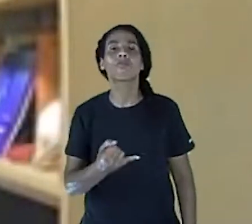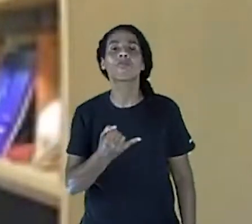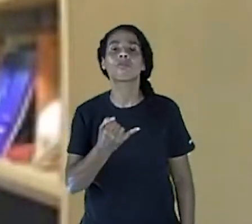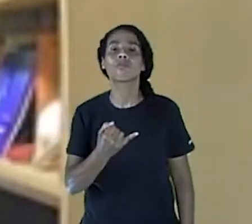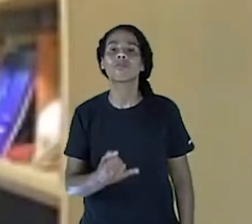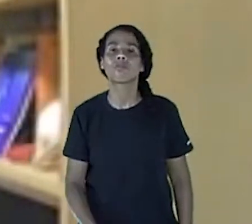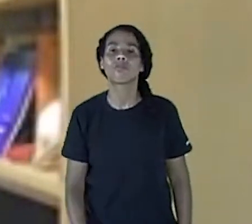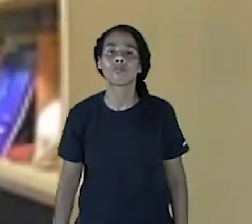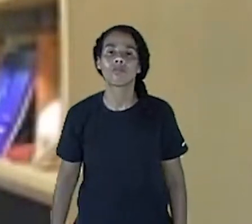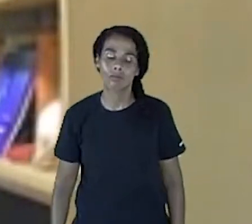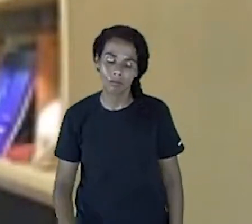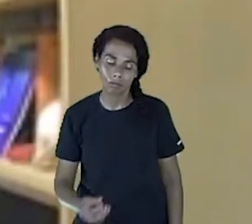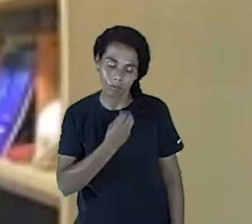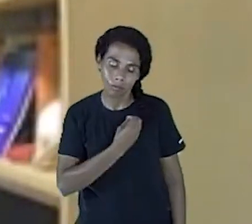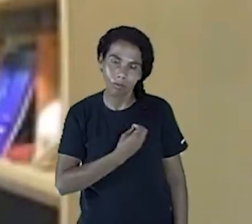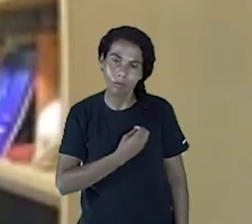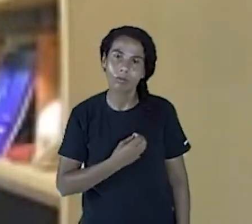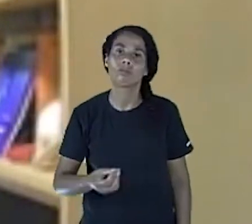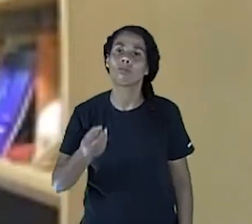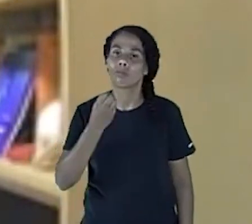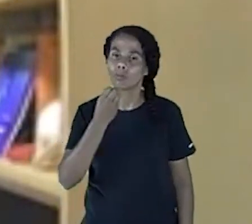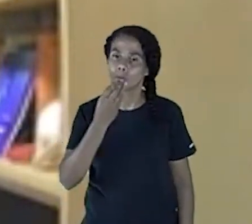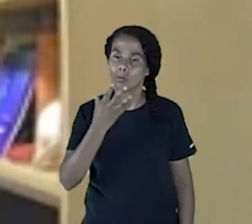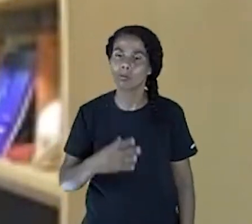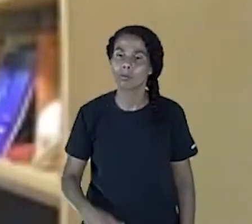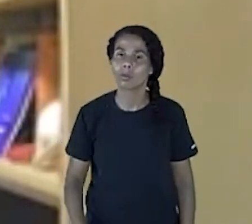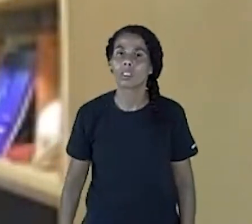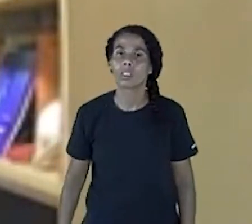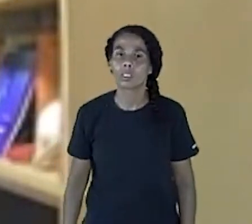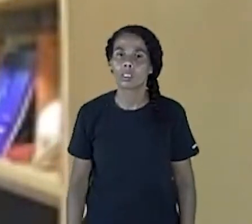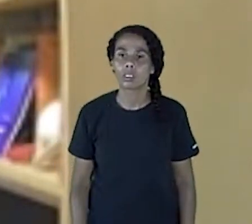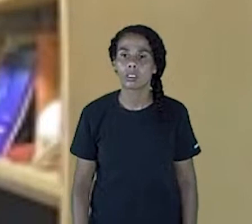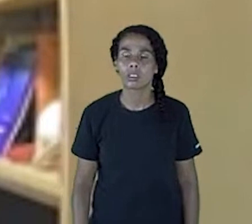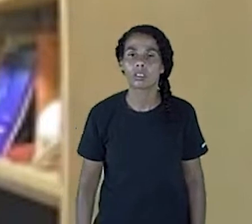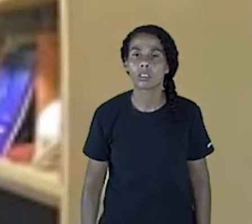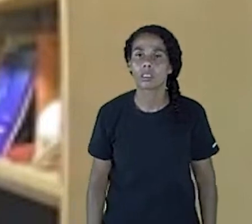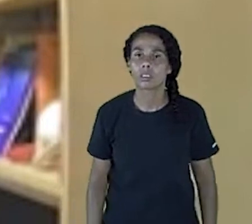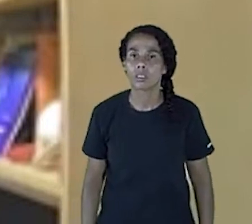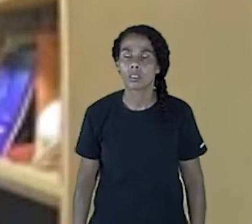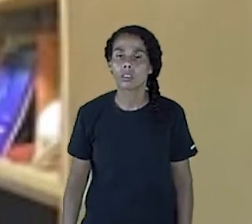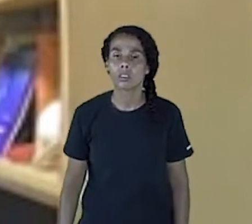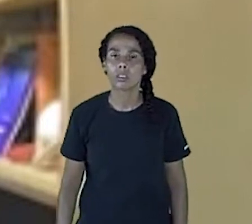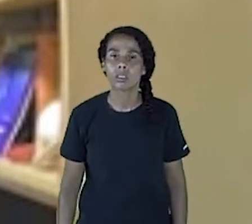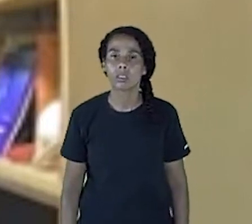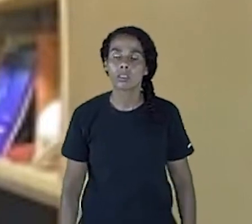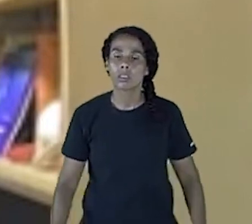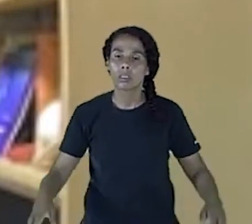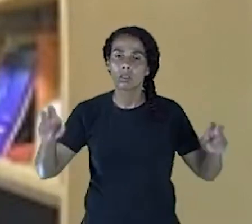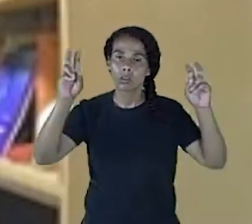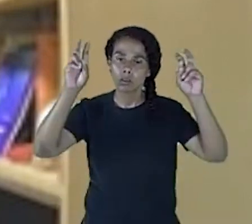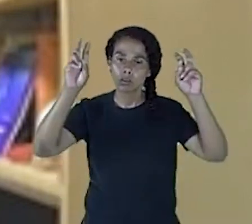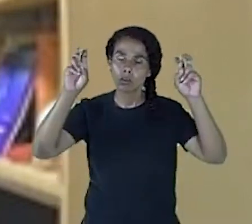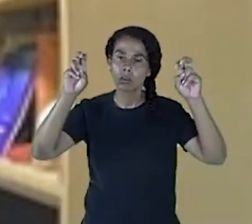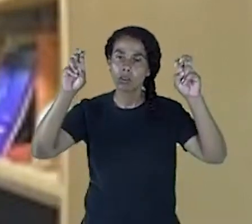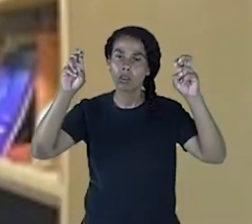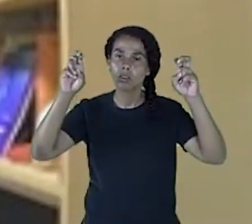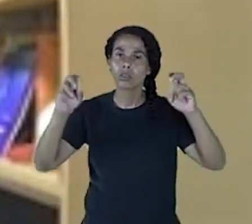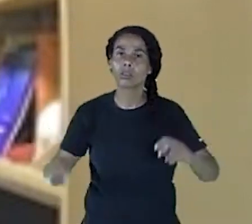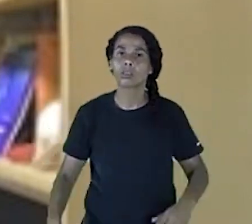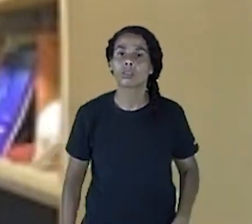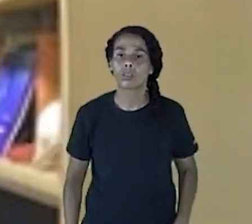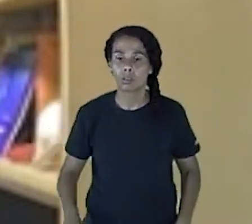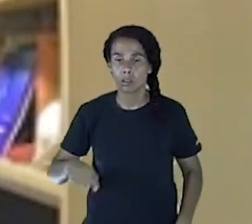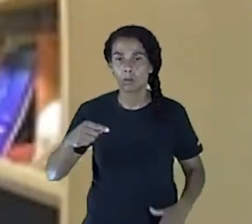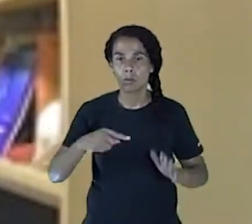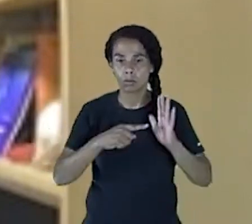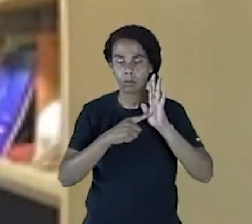deixar uma imagem para vocês de um ser que disse que a grande arte é a arte de